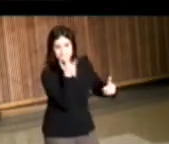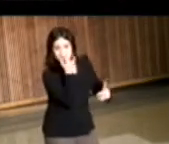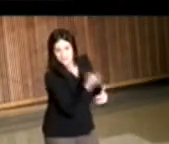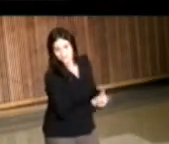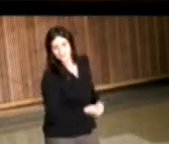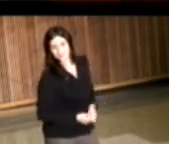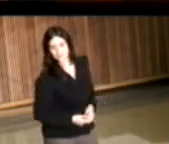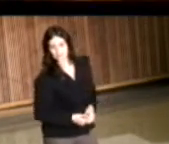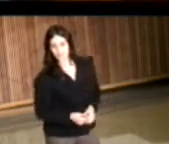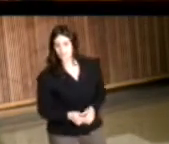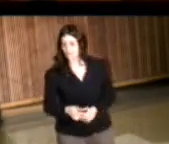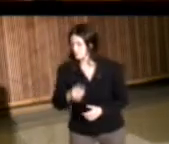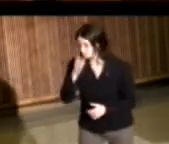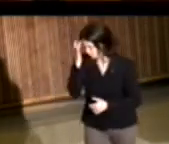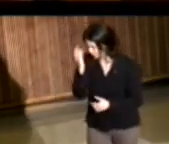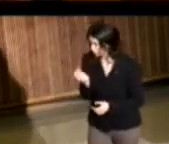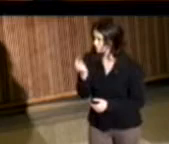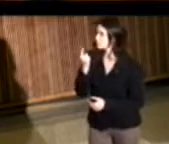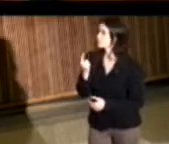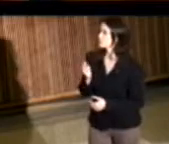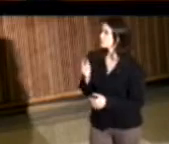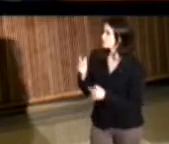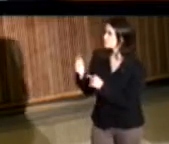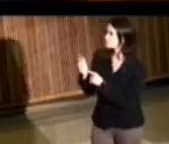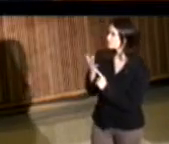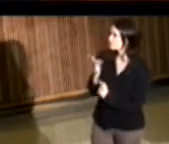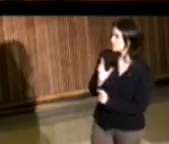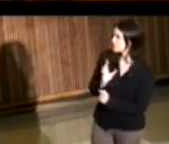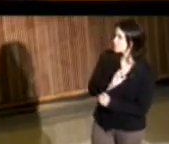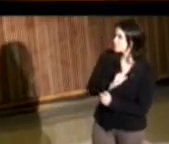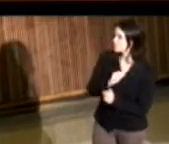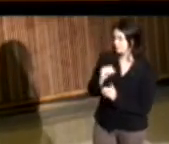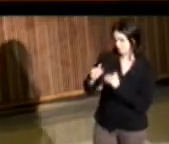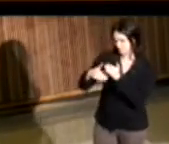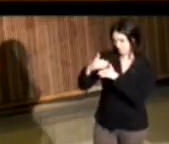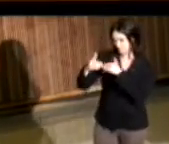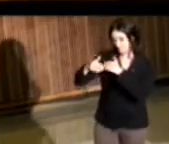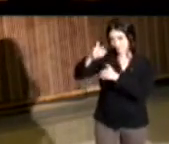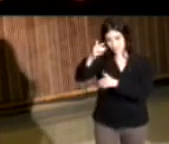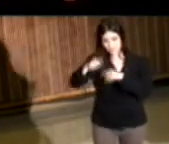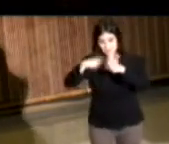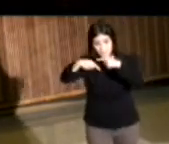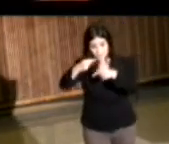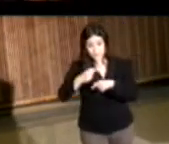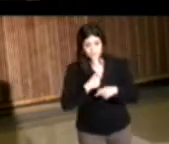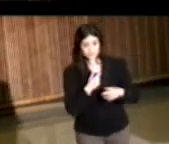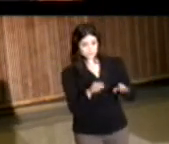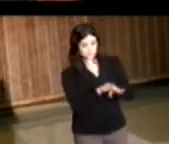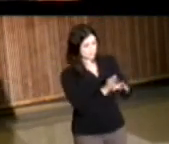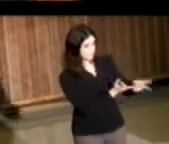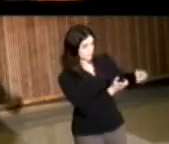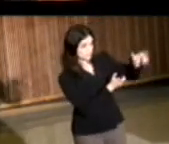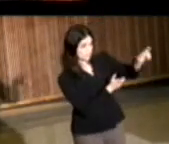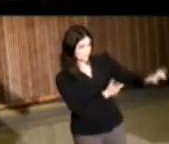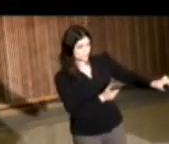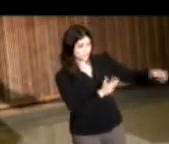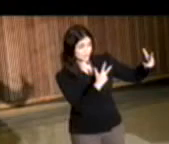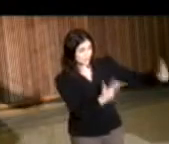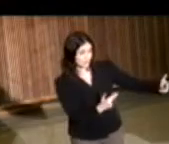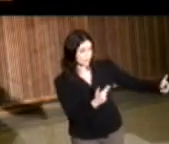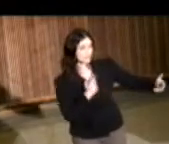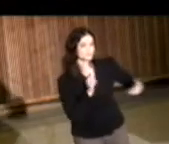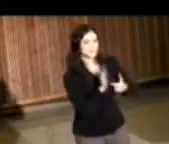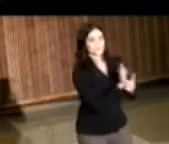pessoas com a lei do amor, e a lei do amor funciona assim, olha, o que eu gostaria que